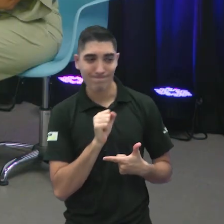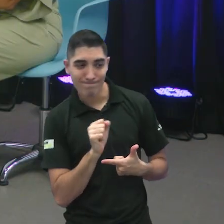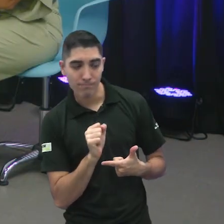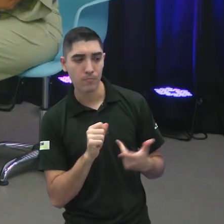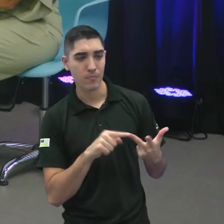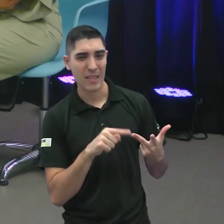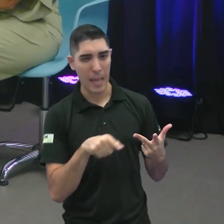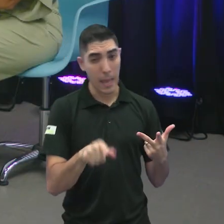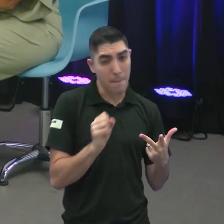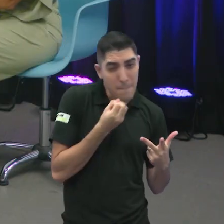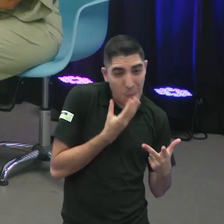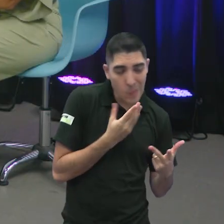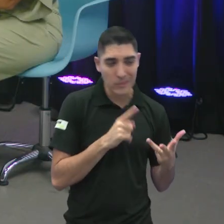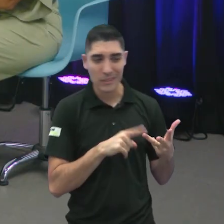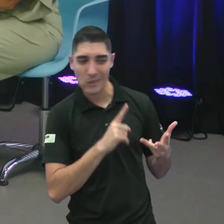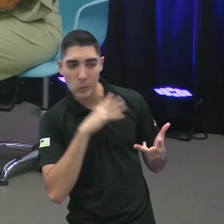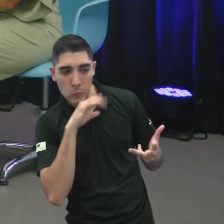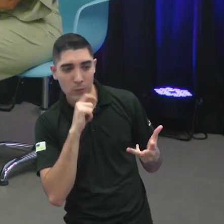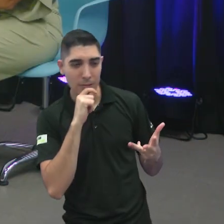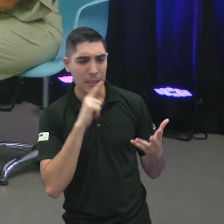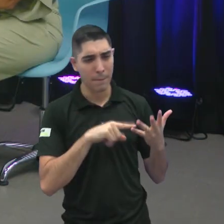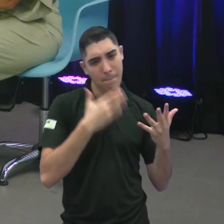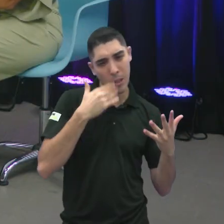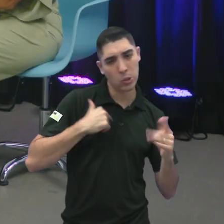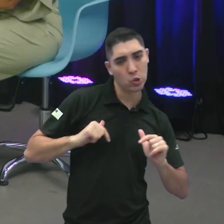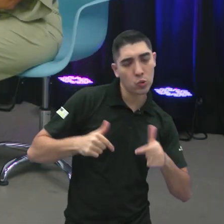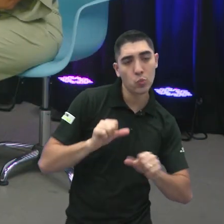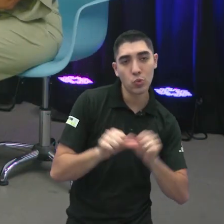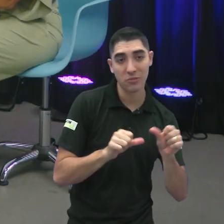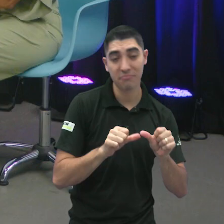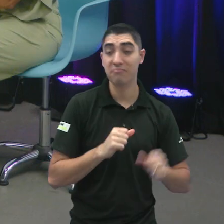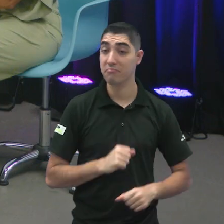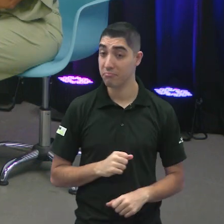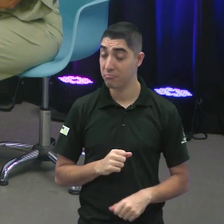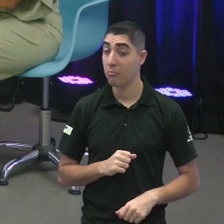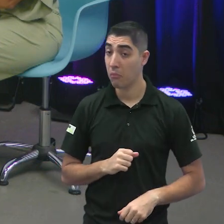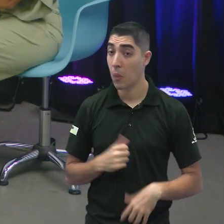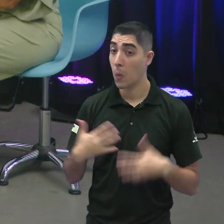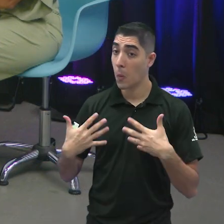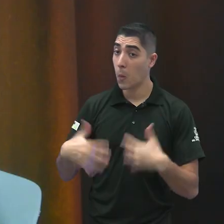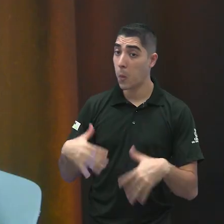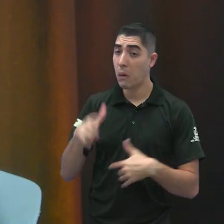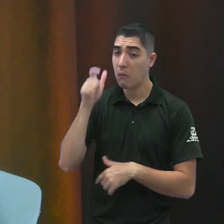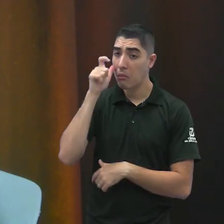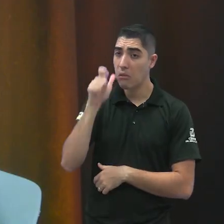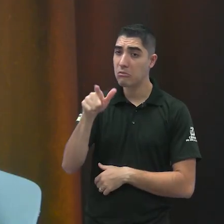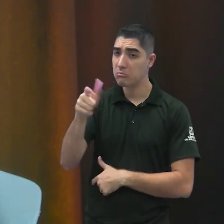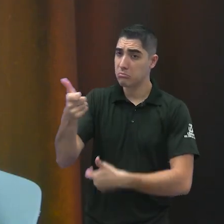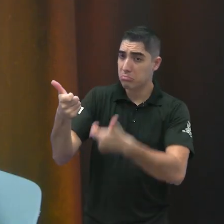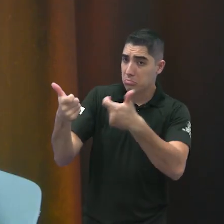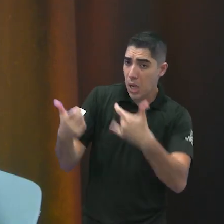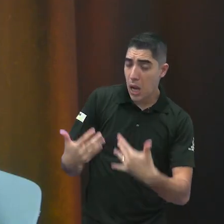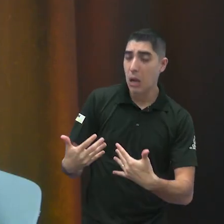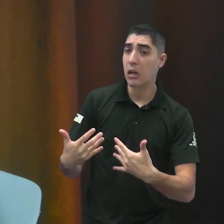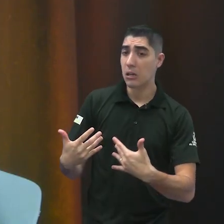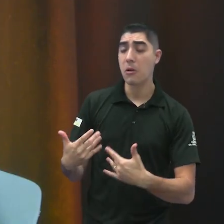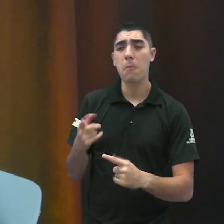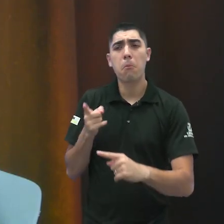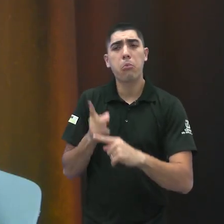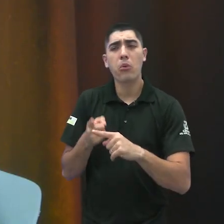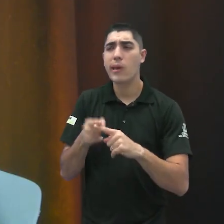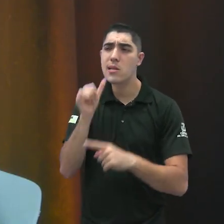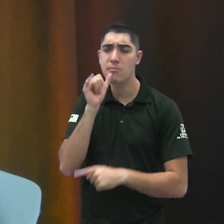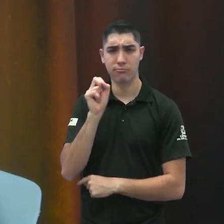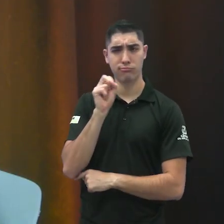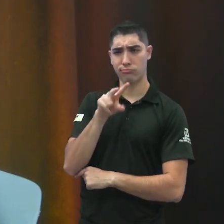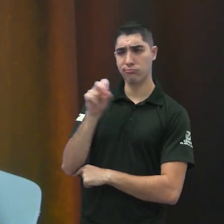acontecer? Ou eu vou até ali? Eu vou desse jeito ou eu mudo a minha forma? Interessante você falar dessa questão, porque a gente